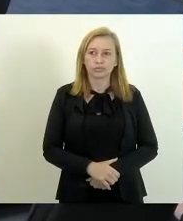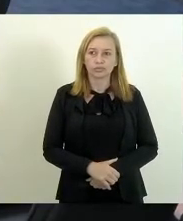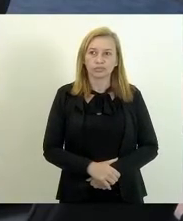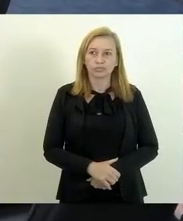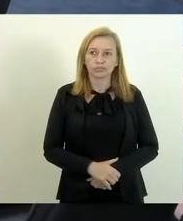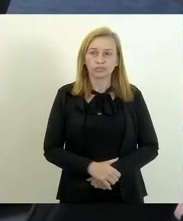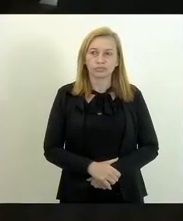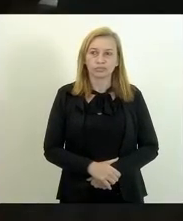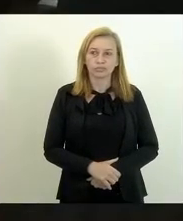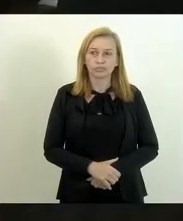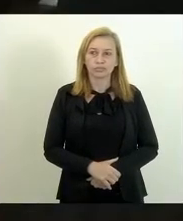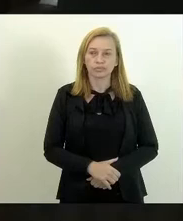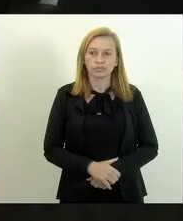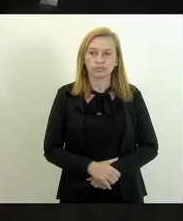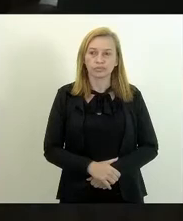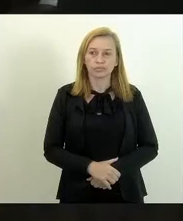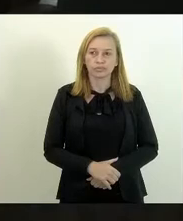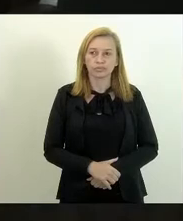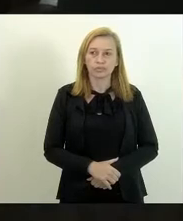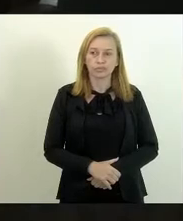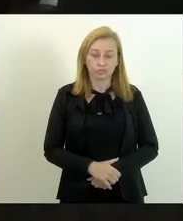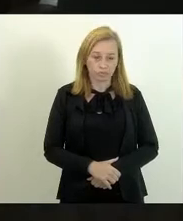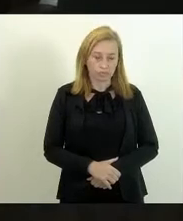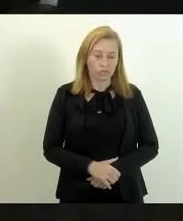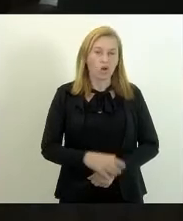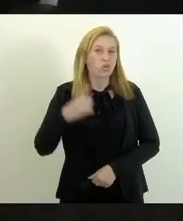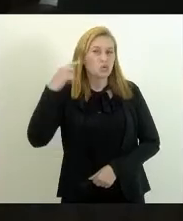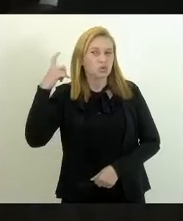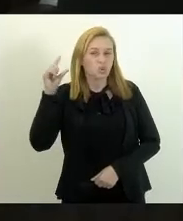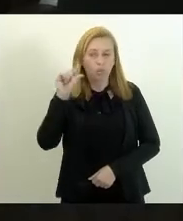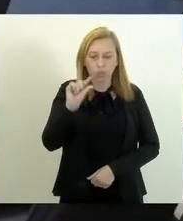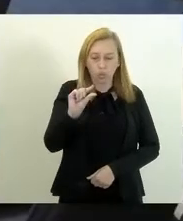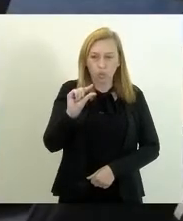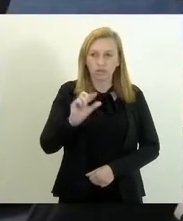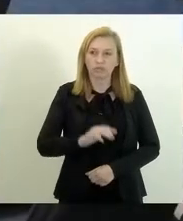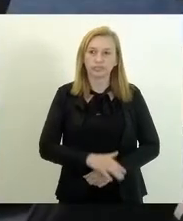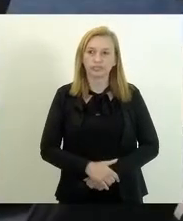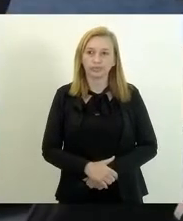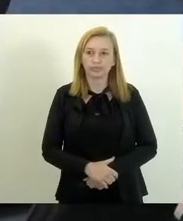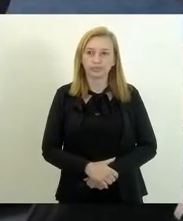Agora. Só está baixo. Só está muito baixo, enfermeira. Primeiro.